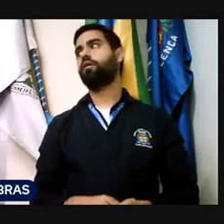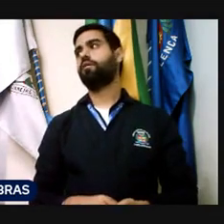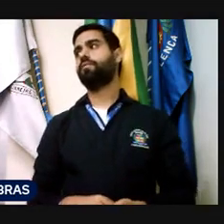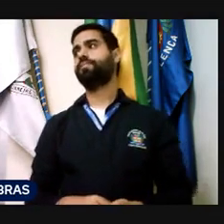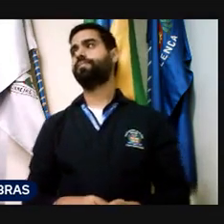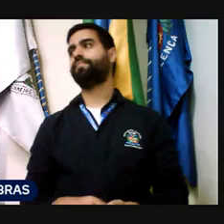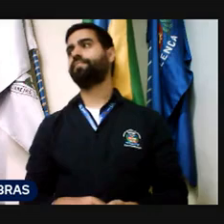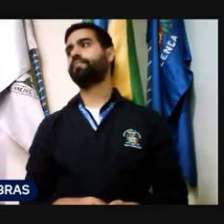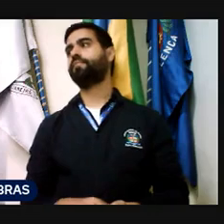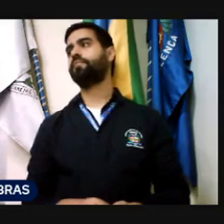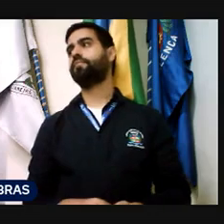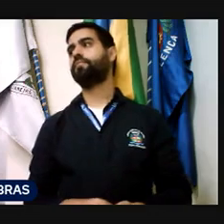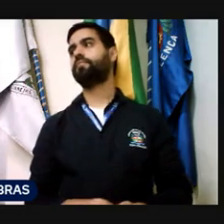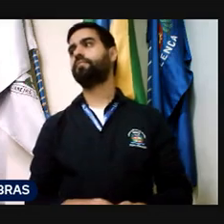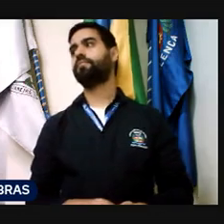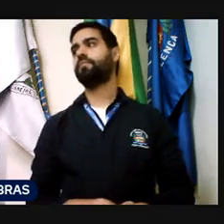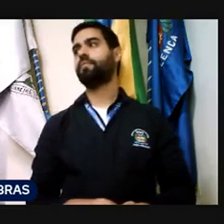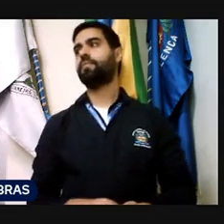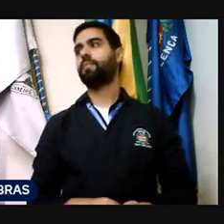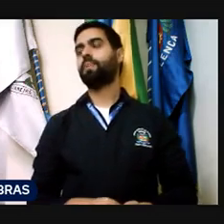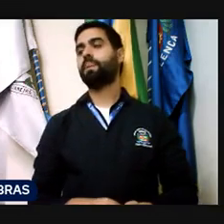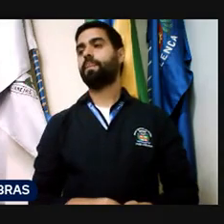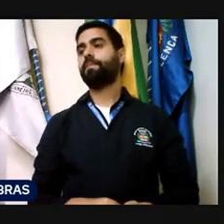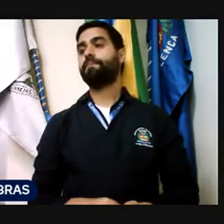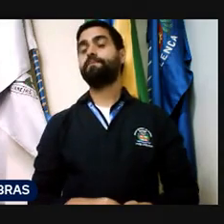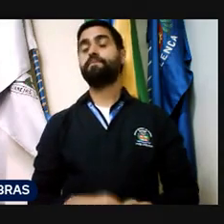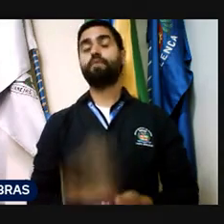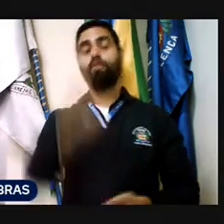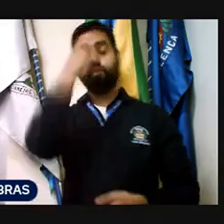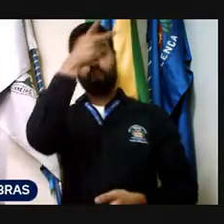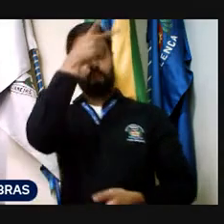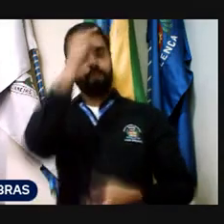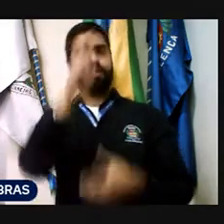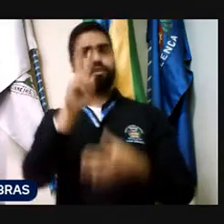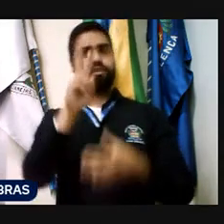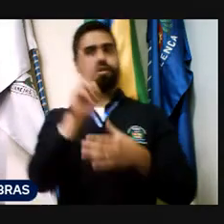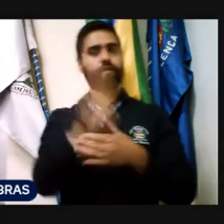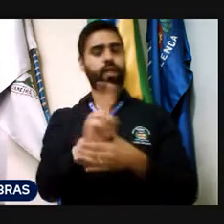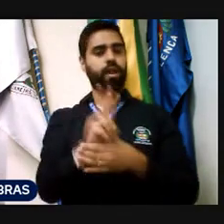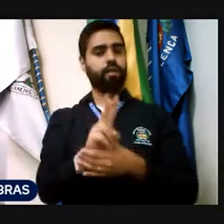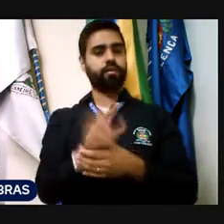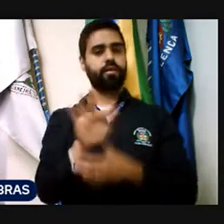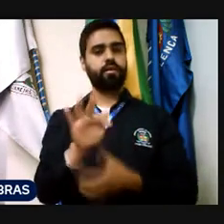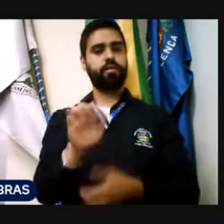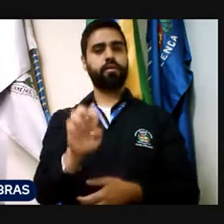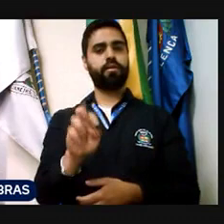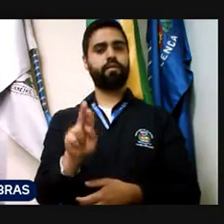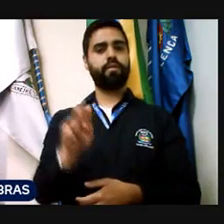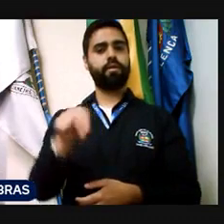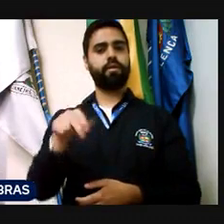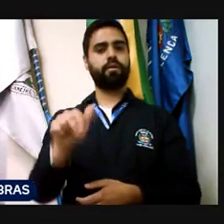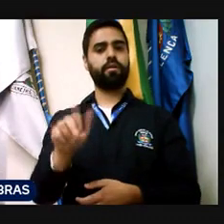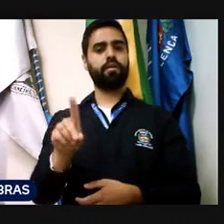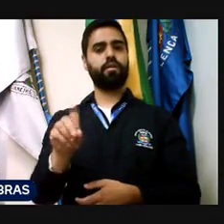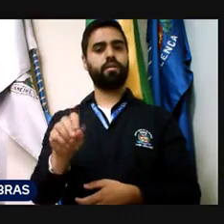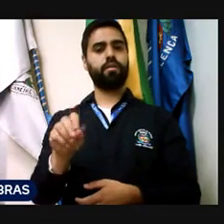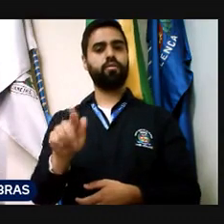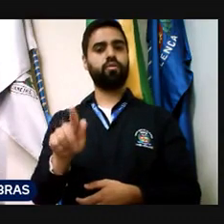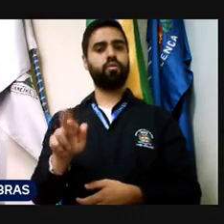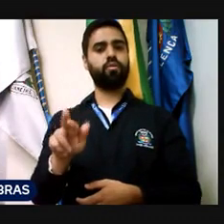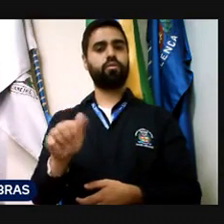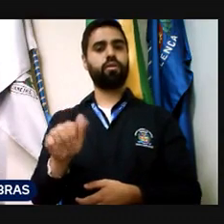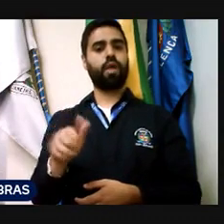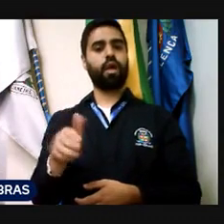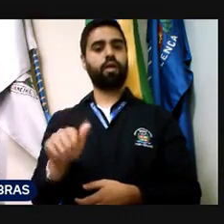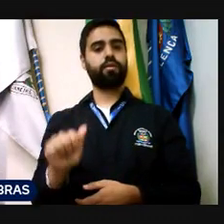O prefeito municipal Luiz Fernando Furtado da Graça, nas atribuições legais e conforme no artigo 52, parágrafo 1º, artigo 69, inciso 4 da Lei Orgânica do